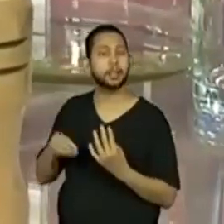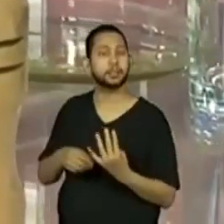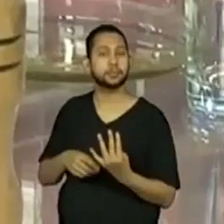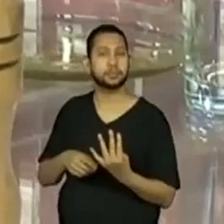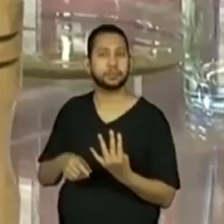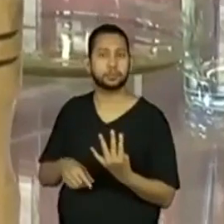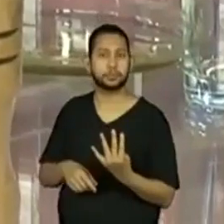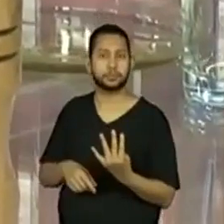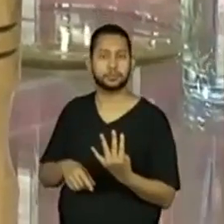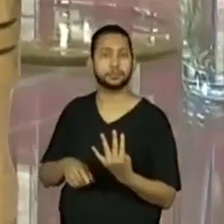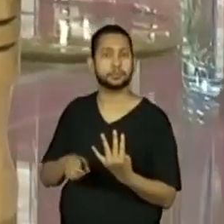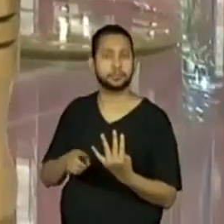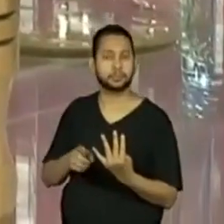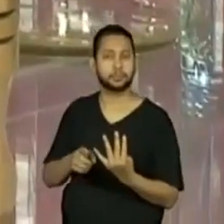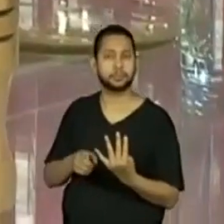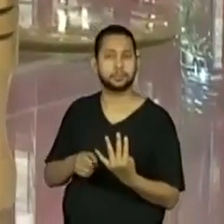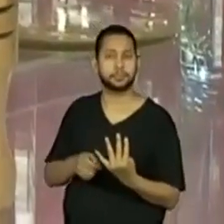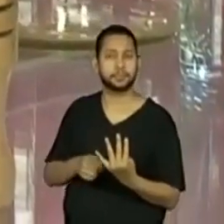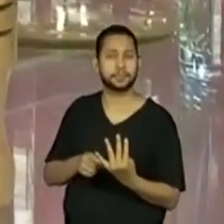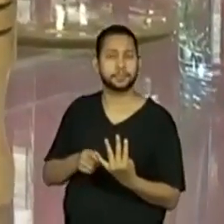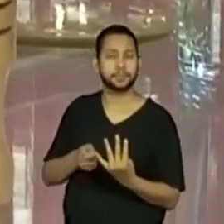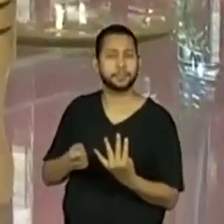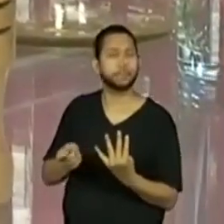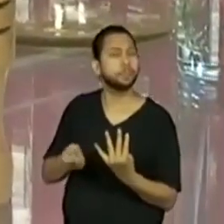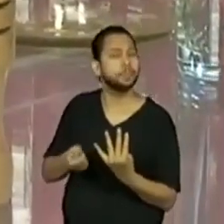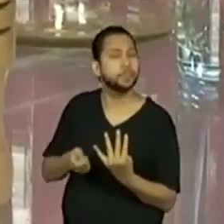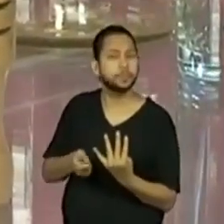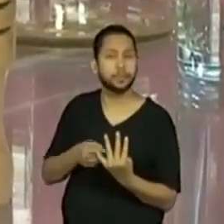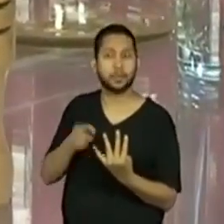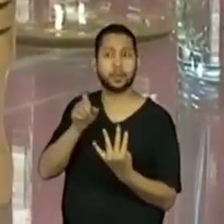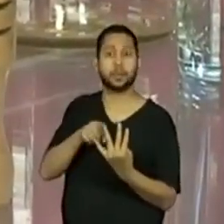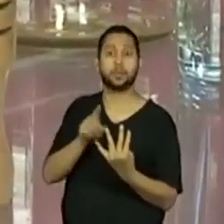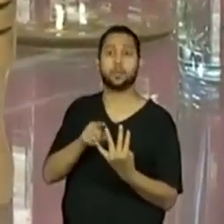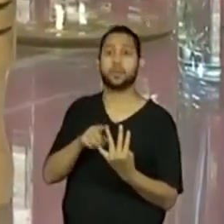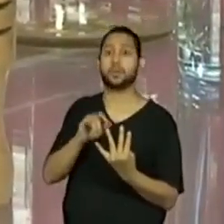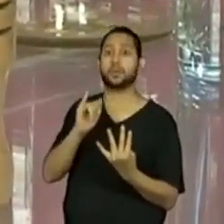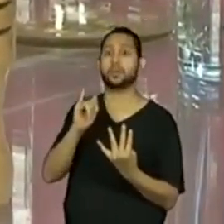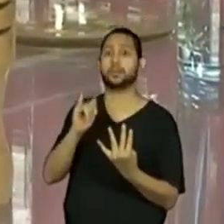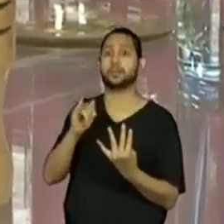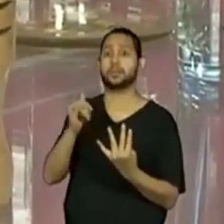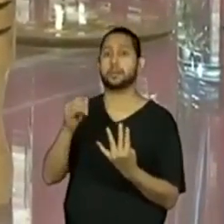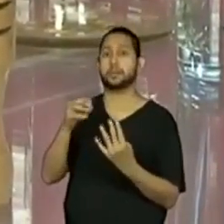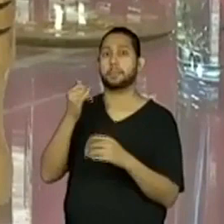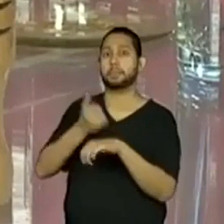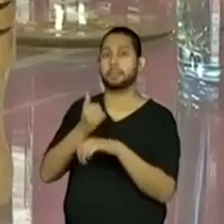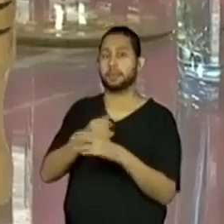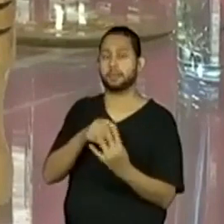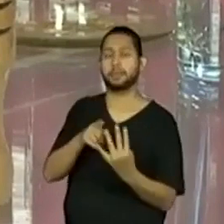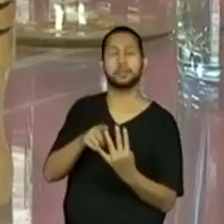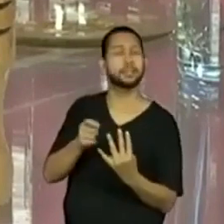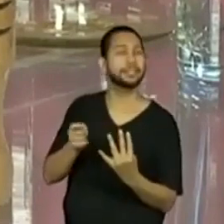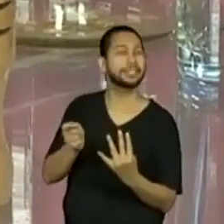O copo de plástico. Vamos ouvir o copo de inox, de metal.